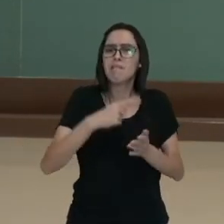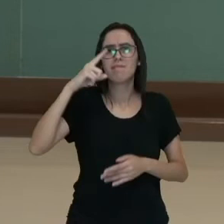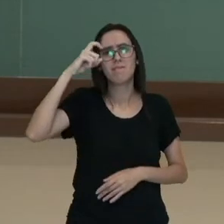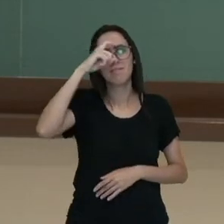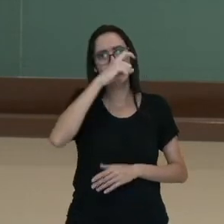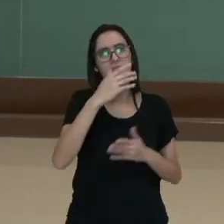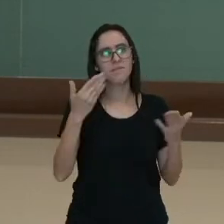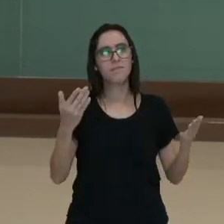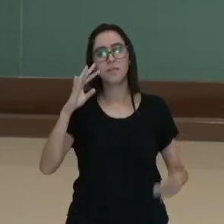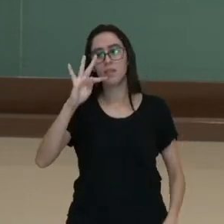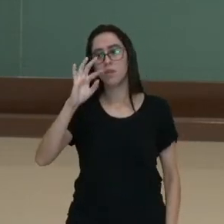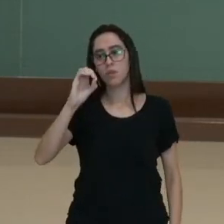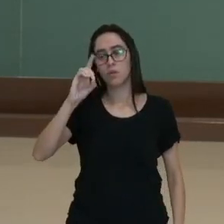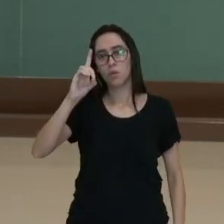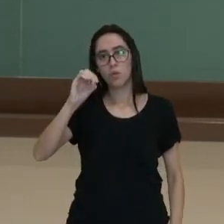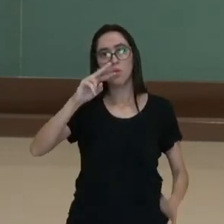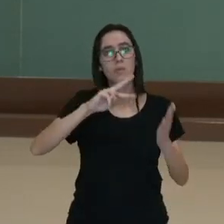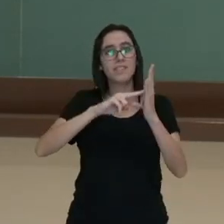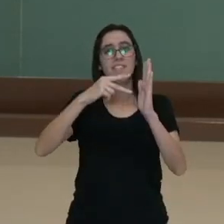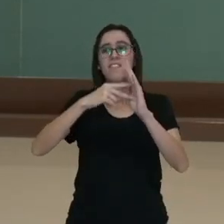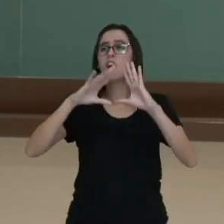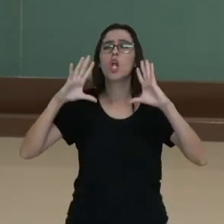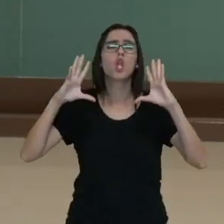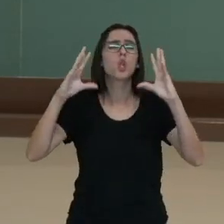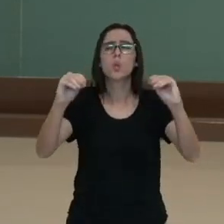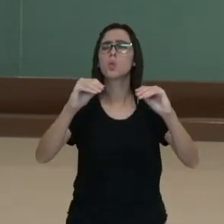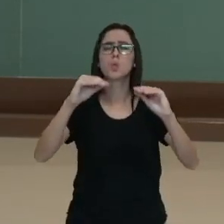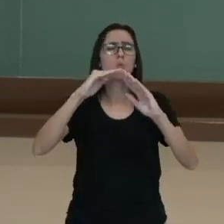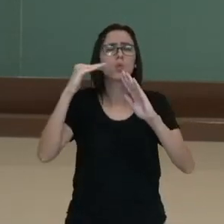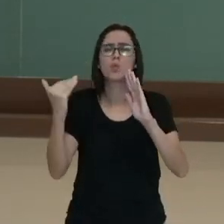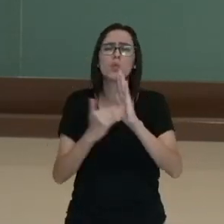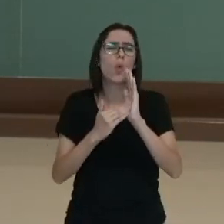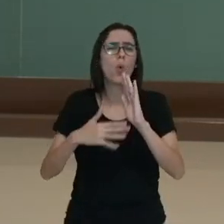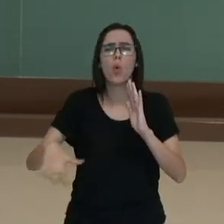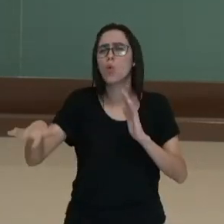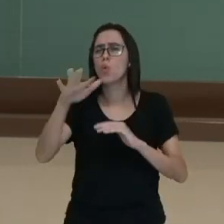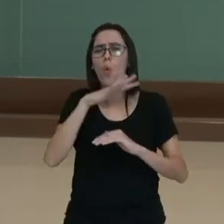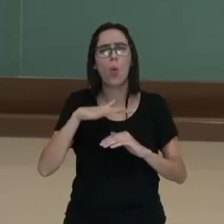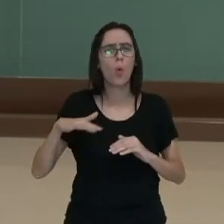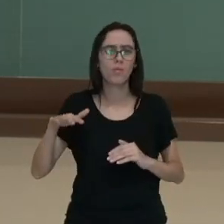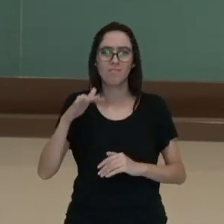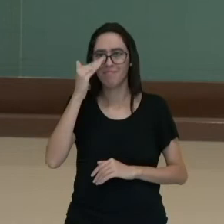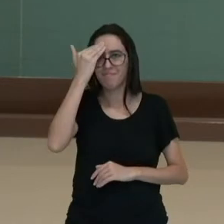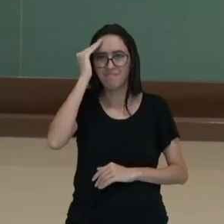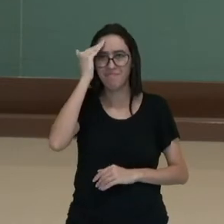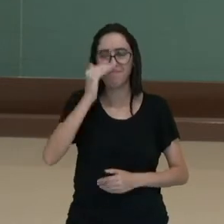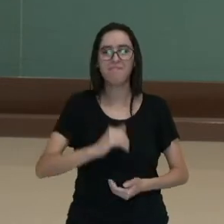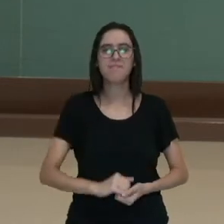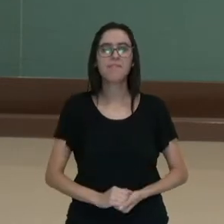para generalizar esse todo. Tudo tem preço. Certo?